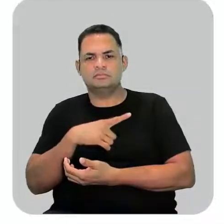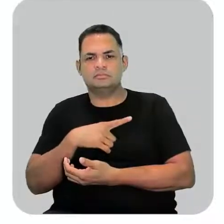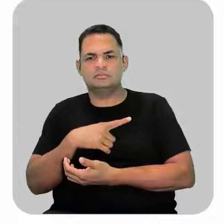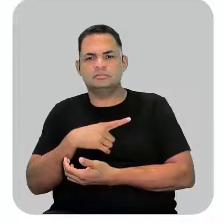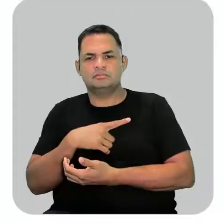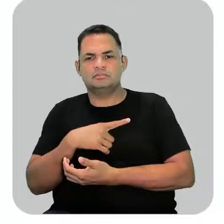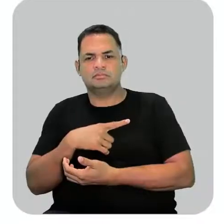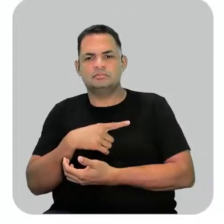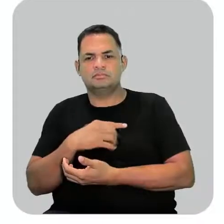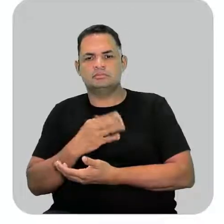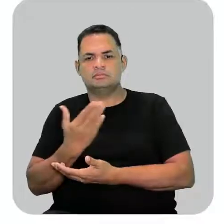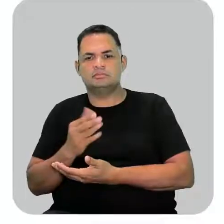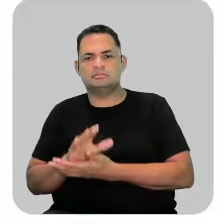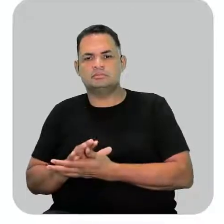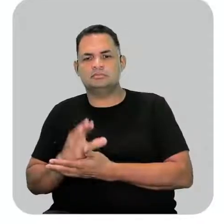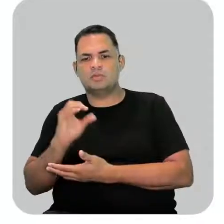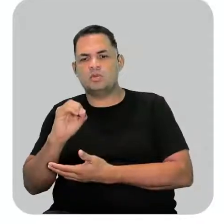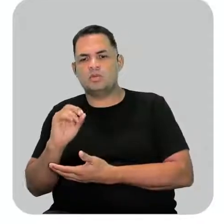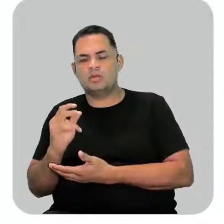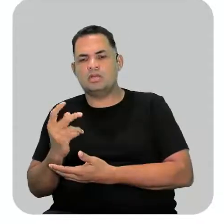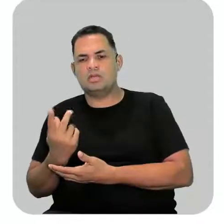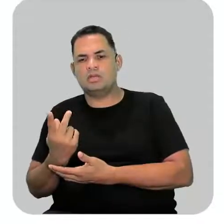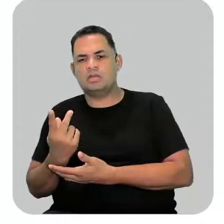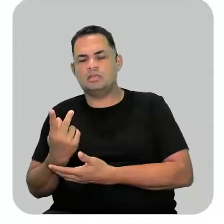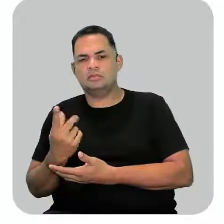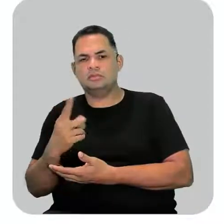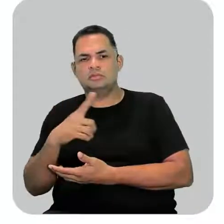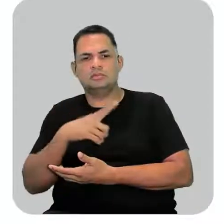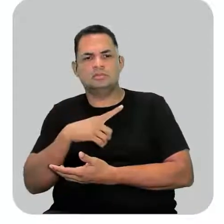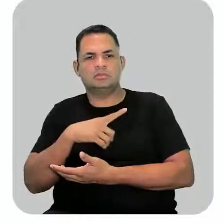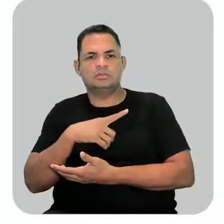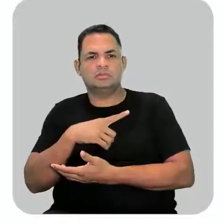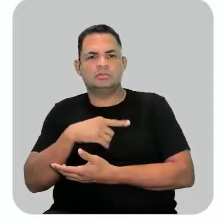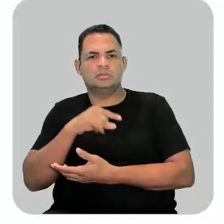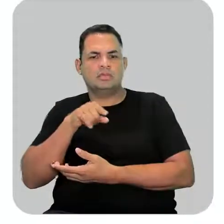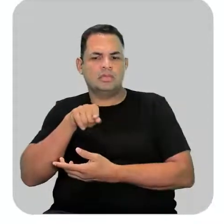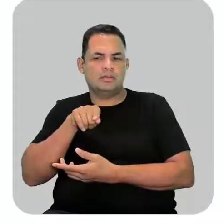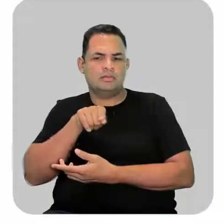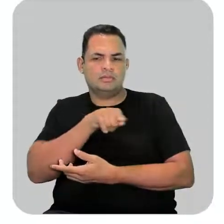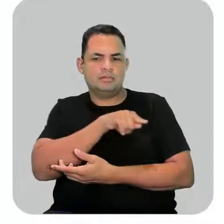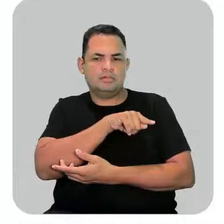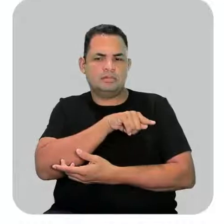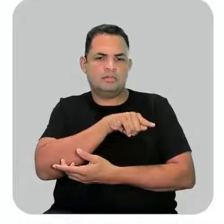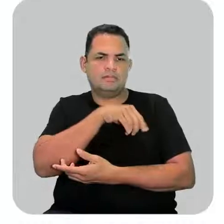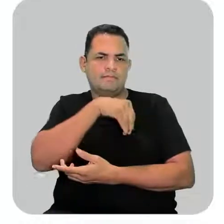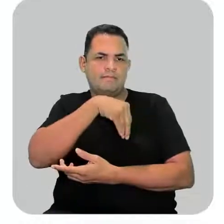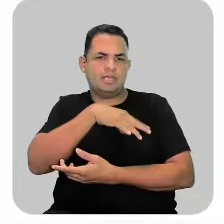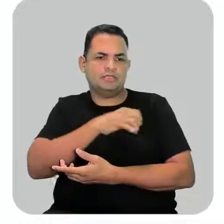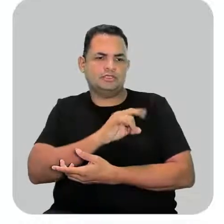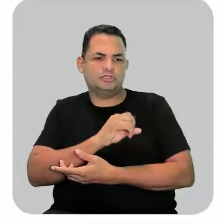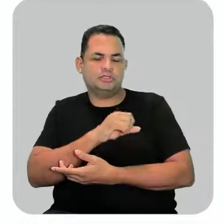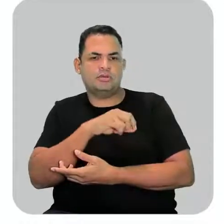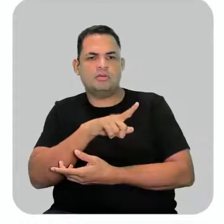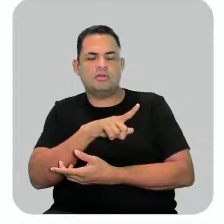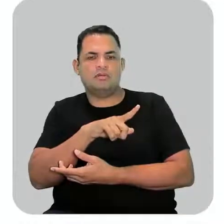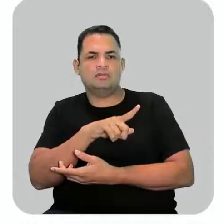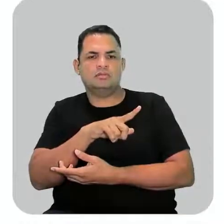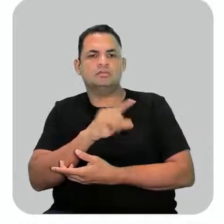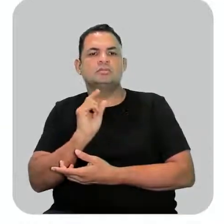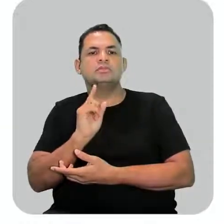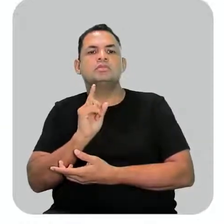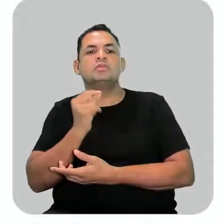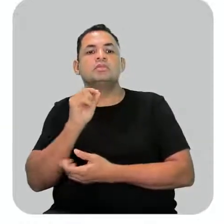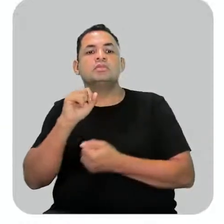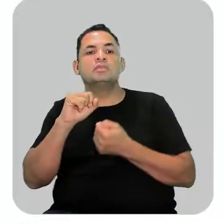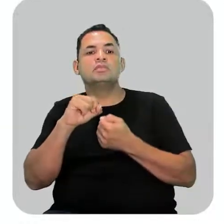a hidroxila, que é o grupo funcional, e aqui nós temos a ramificação de nome metil. E aí o que a